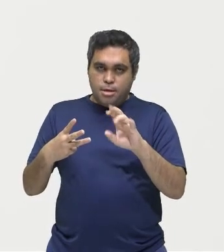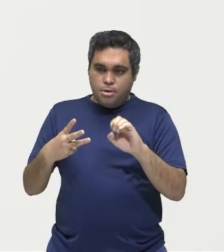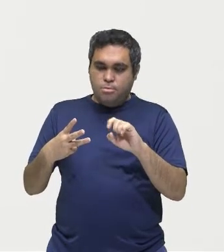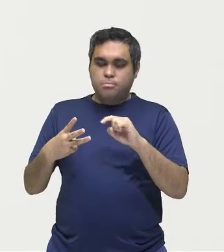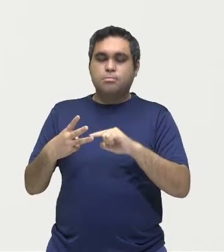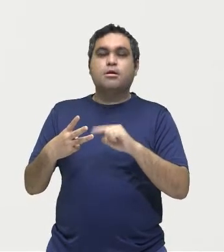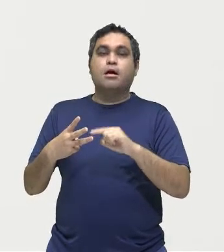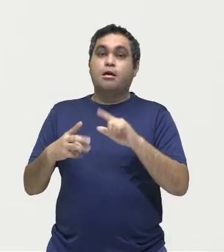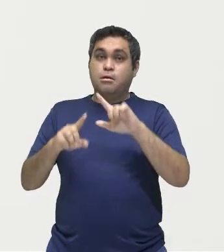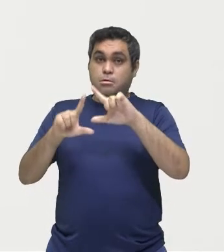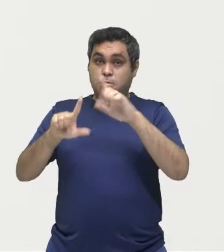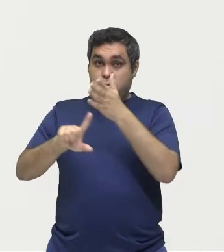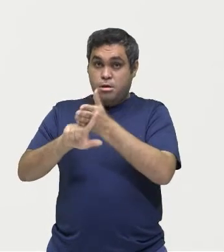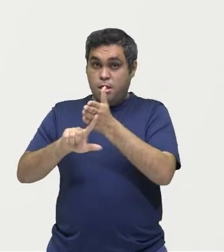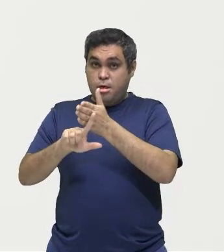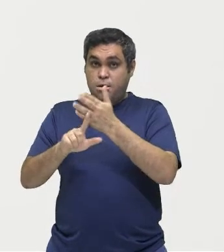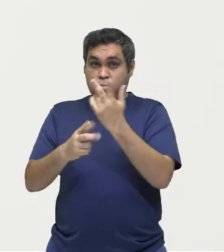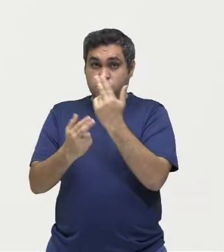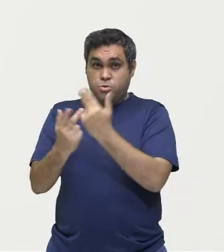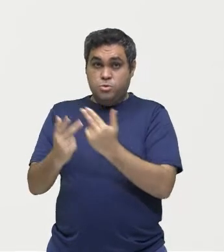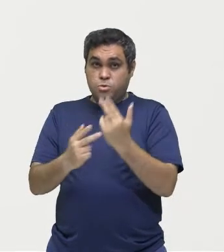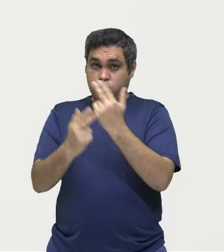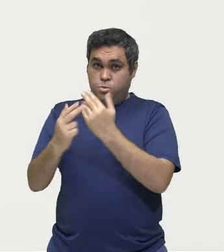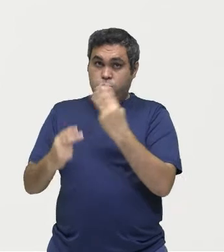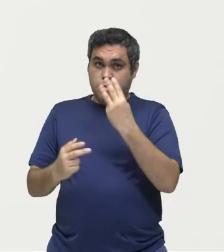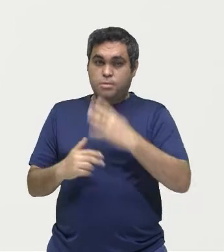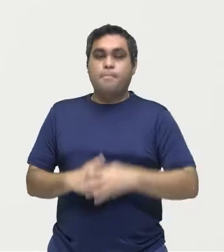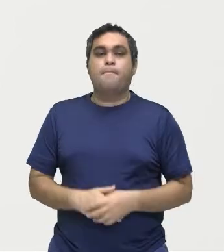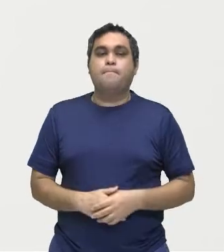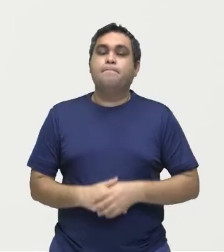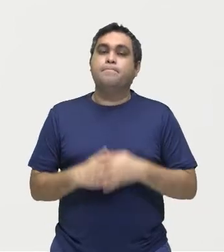Então, de acordo com o que nós vimos aqui,